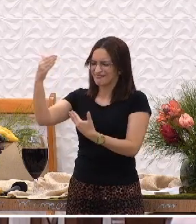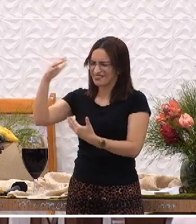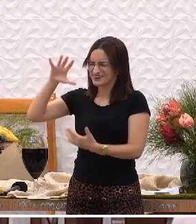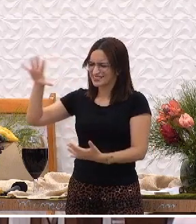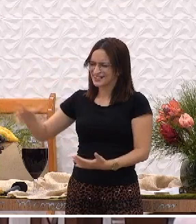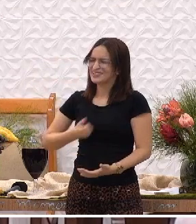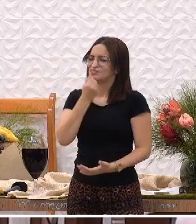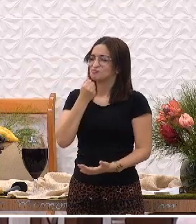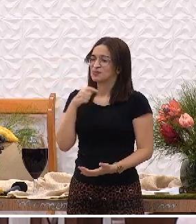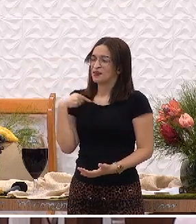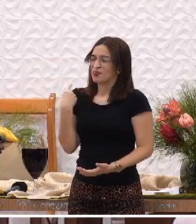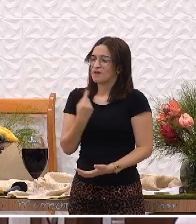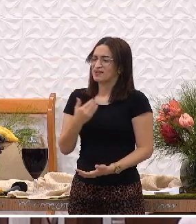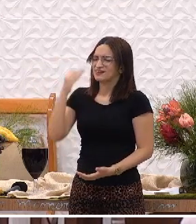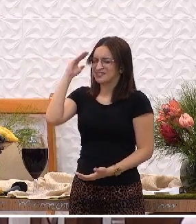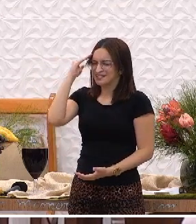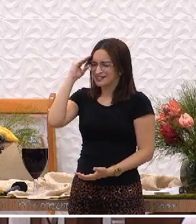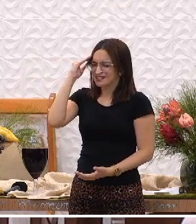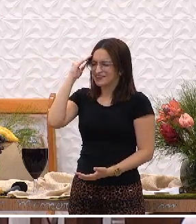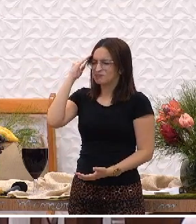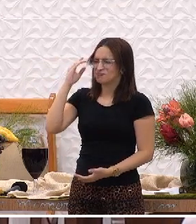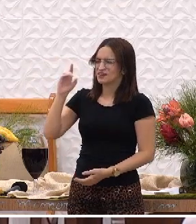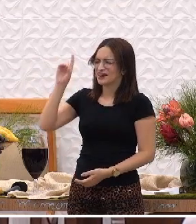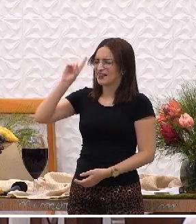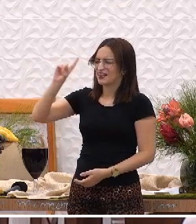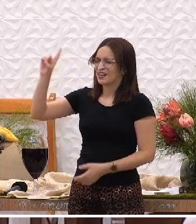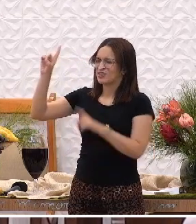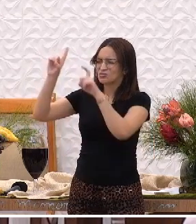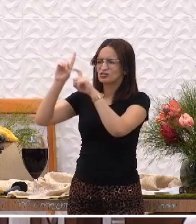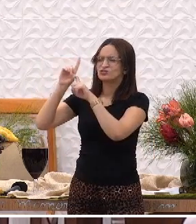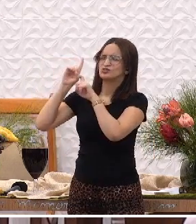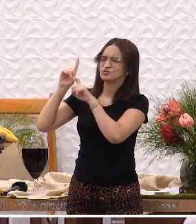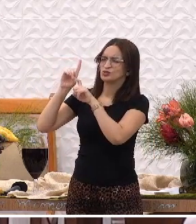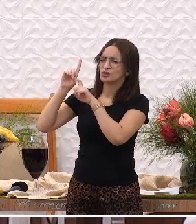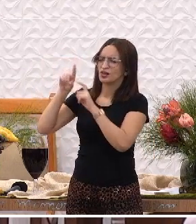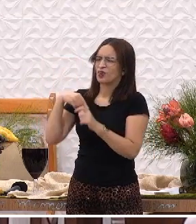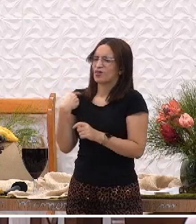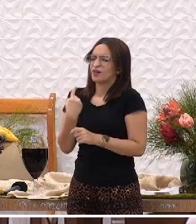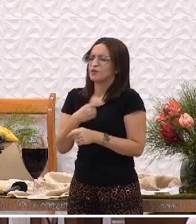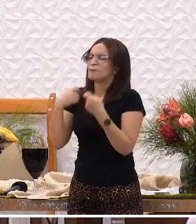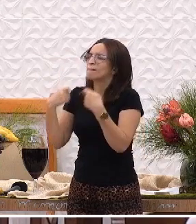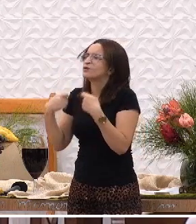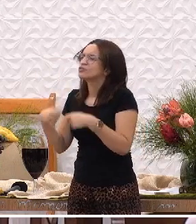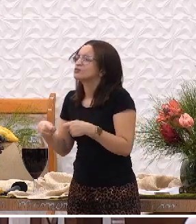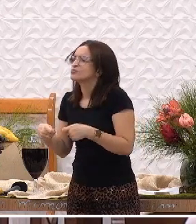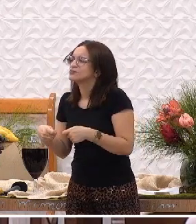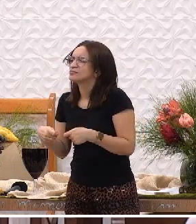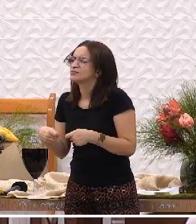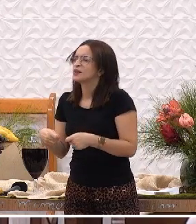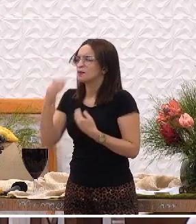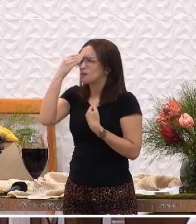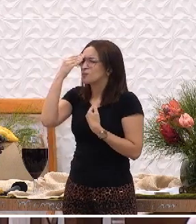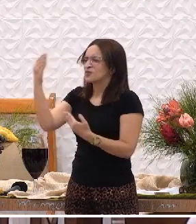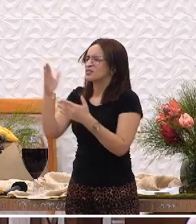termos ciência de que dependemos de Ti para tudo, Senhor, e tudo Tu tens nos dado abundantemente, Senhor. Obrigada por Tua palavra, Senhor,